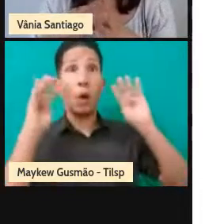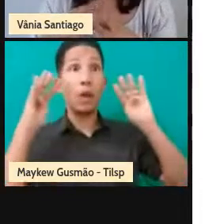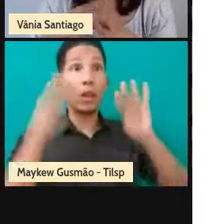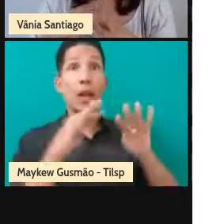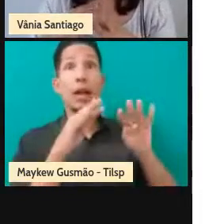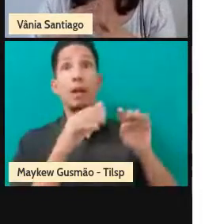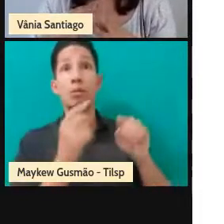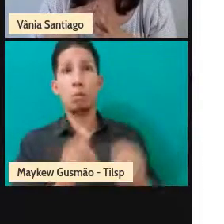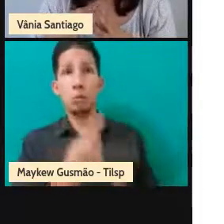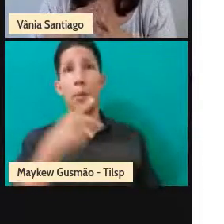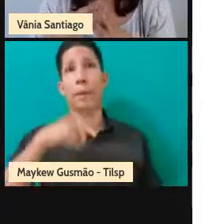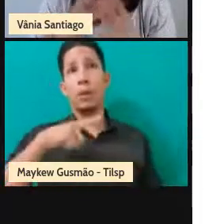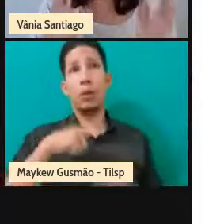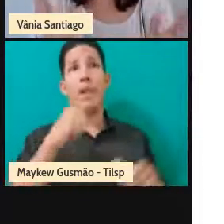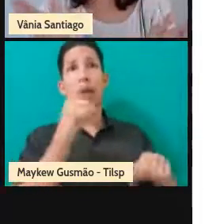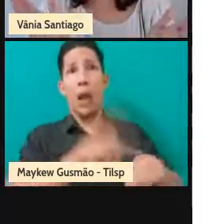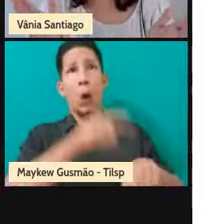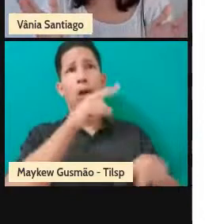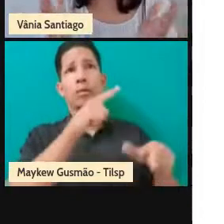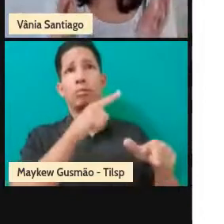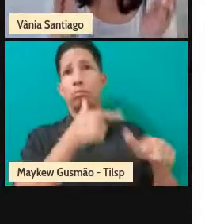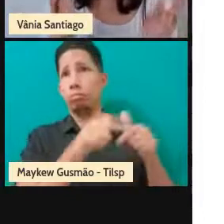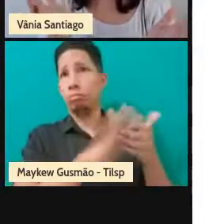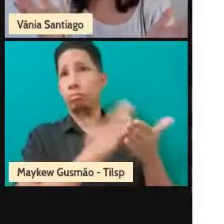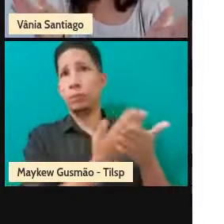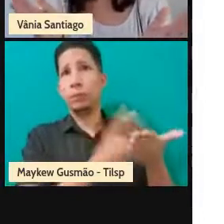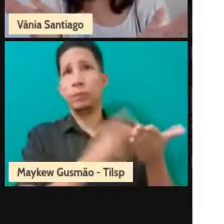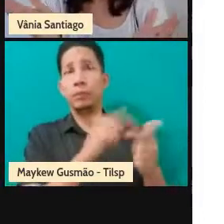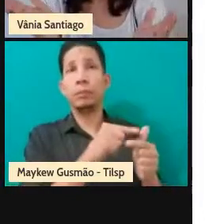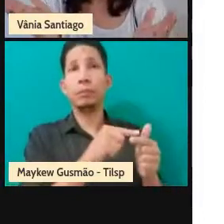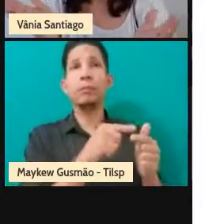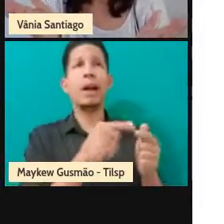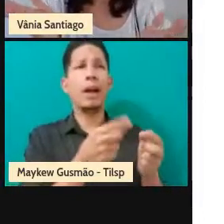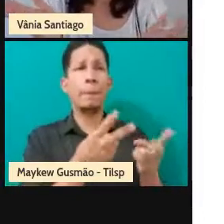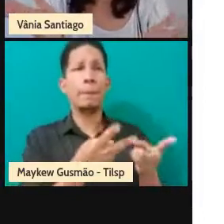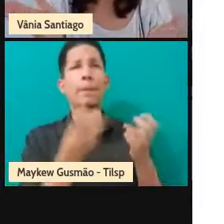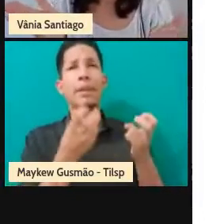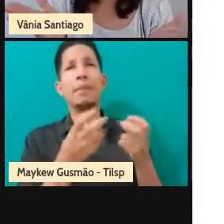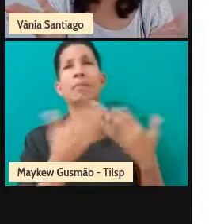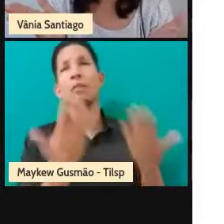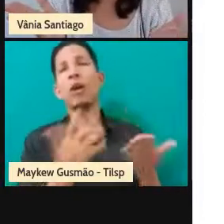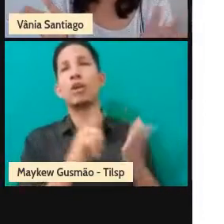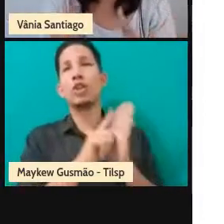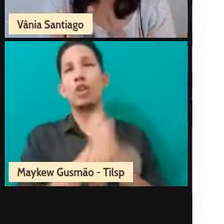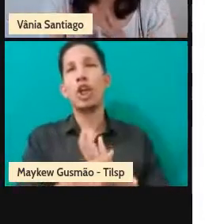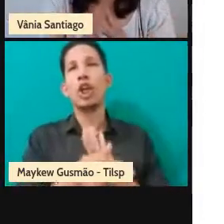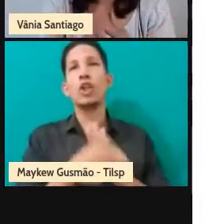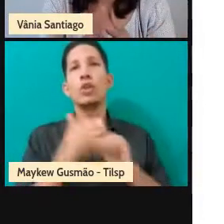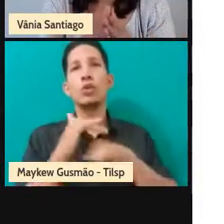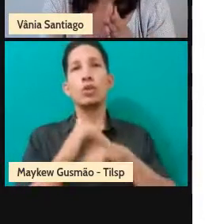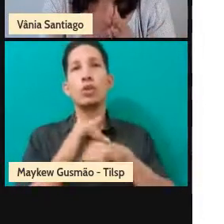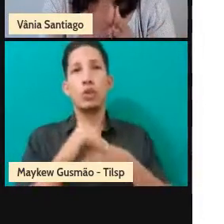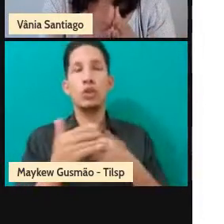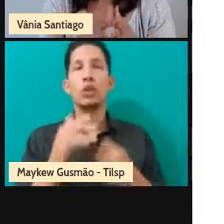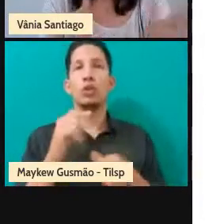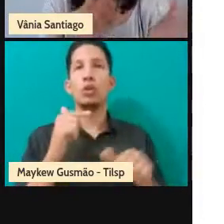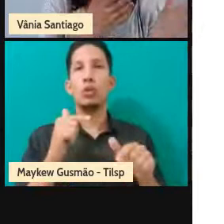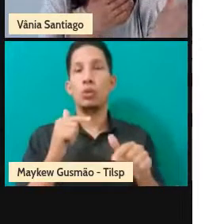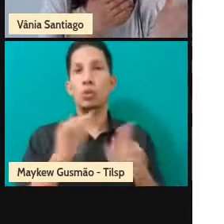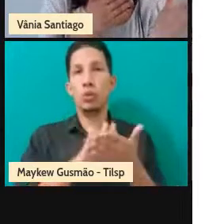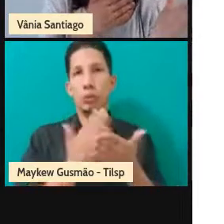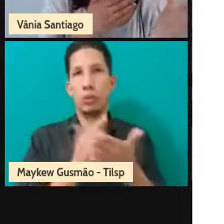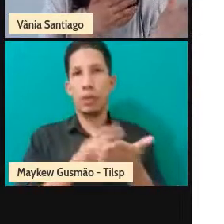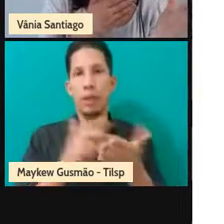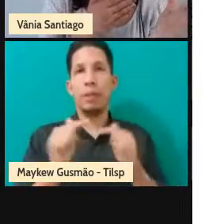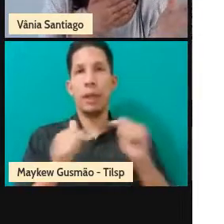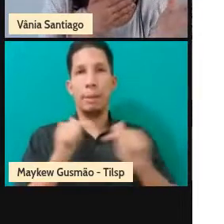e particular de atuação do TIOS, vai dizer que gênero é esse discursivo que o TIOS atua. E a gente percebe que, fora